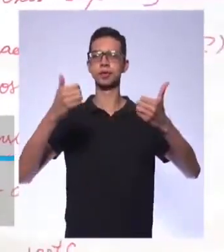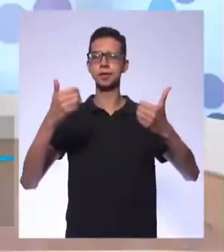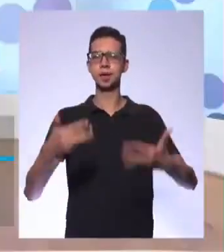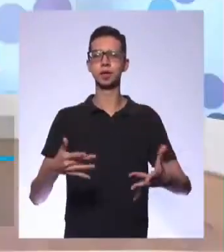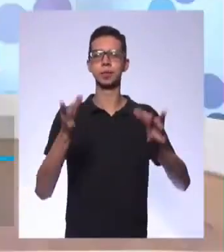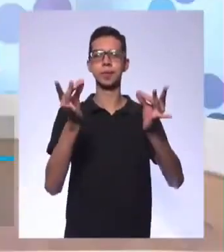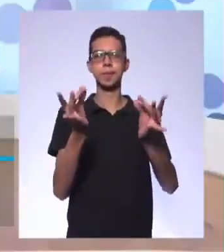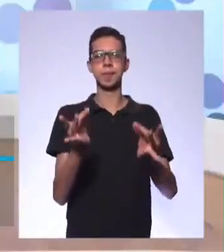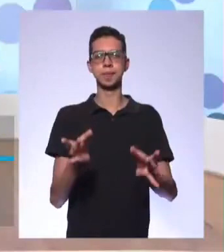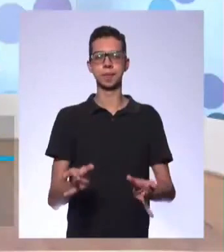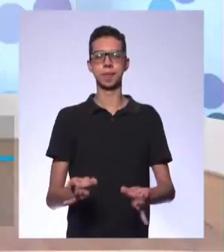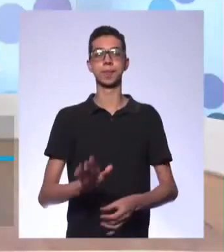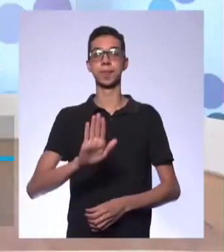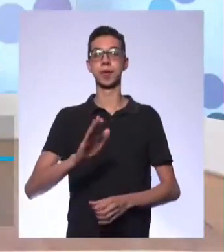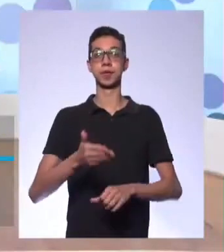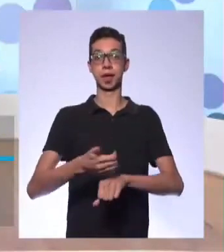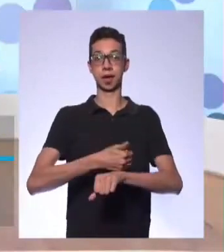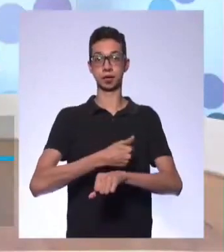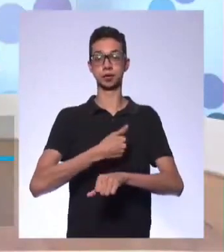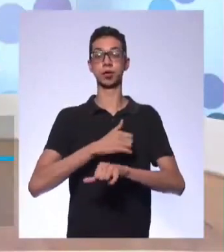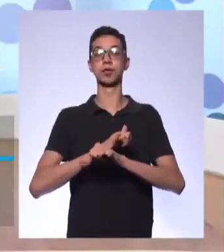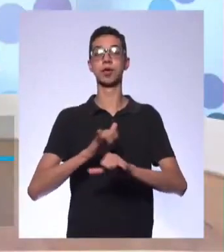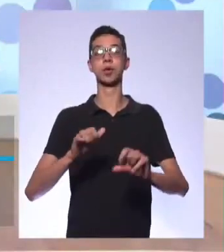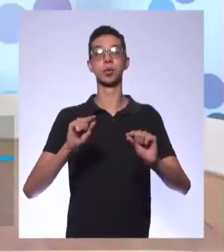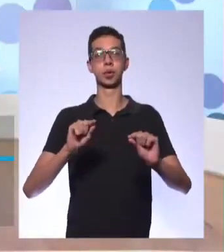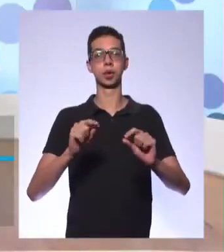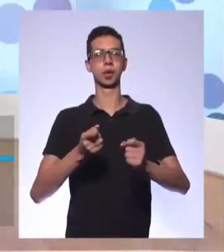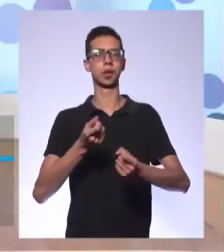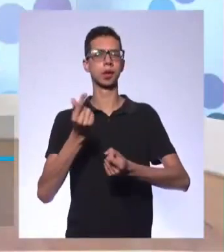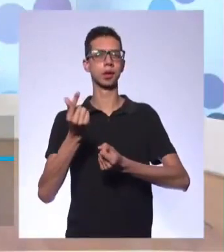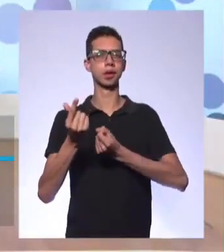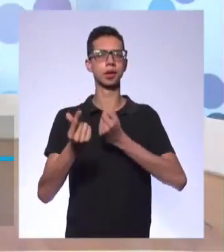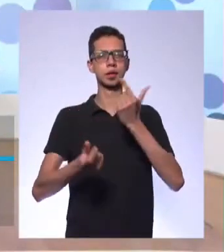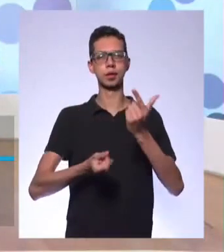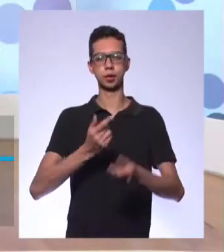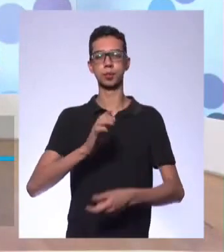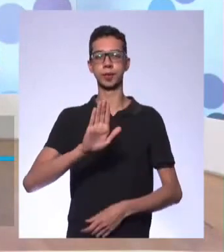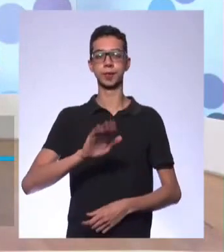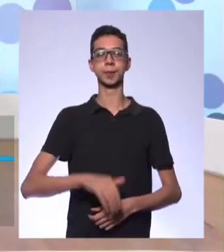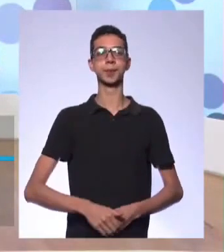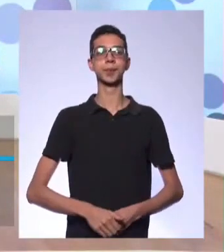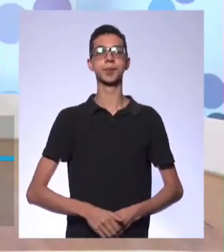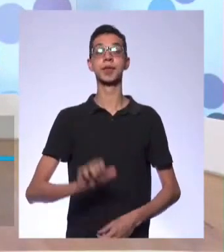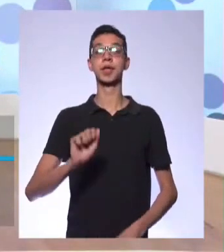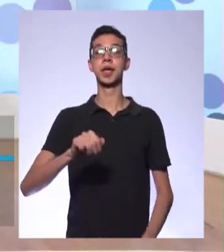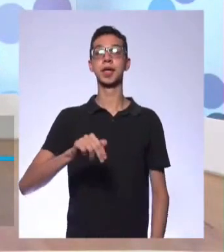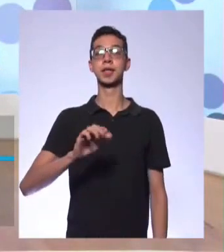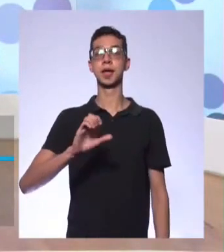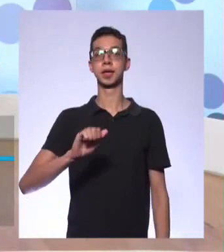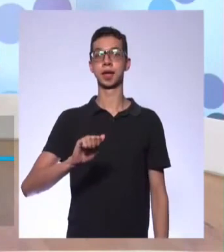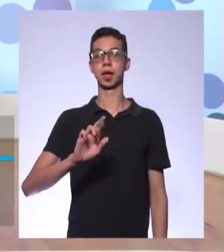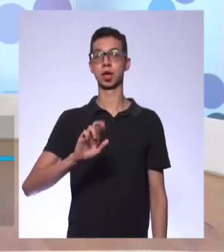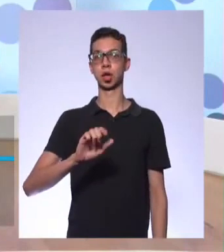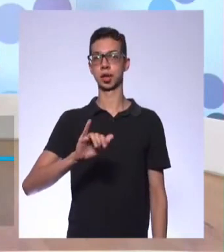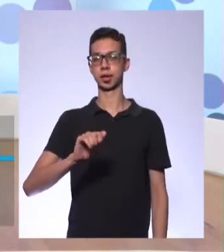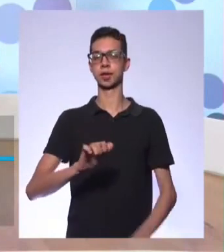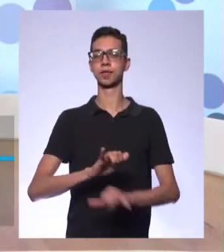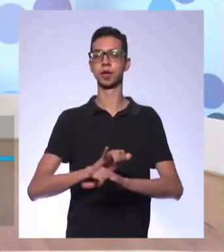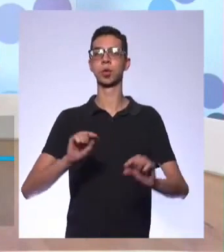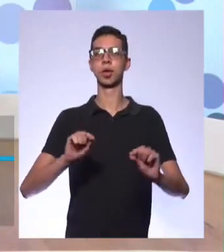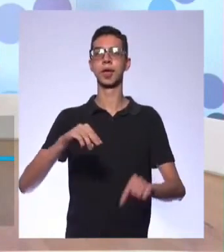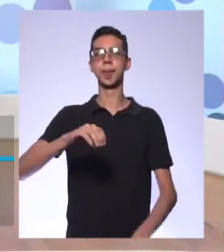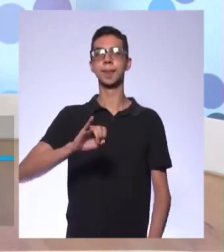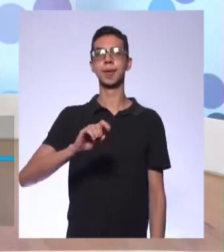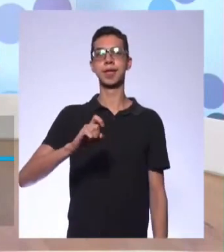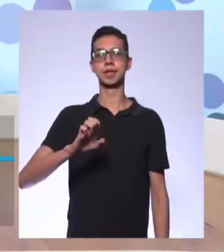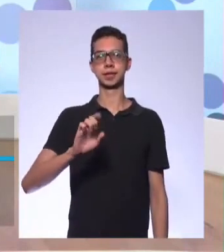conceitos, né, eu vou dar uma citada aqui em algumas coisas, tá? Ana Carolina citou o mixer. O trabalho de mixagem, Ana Carolina, a gente vai